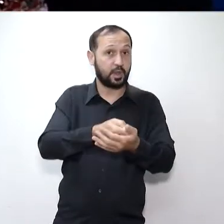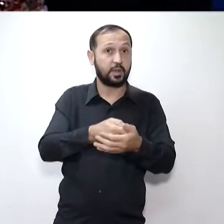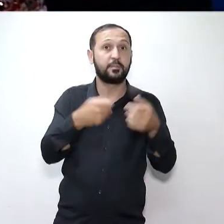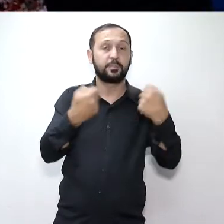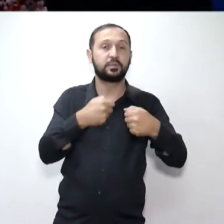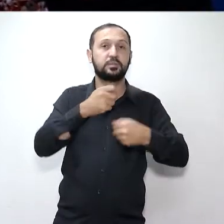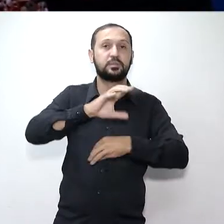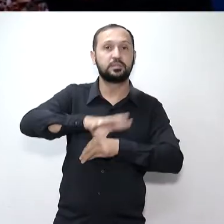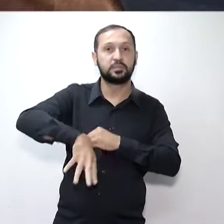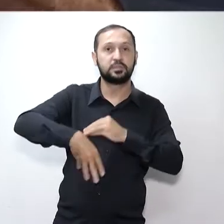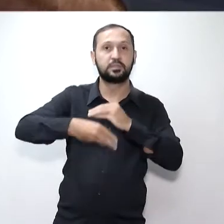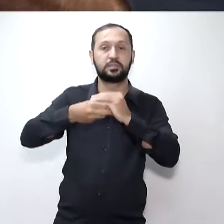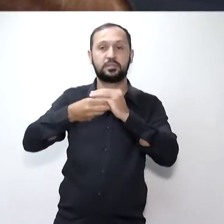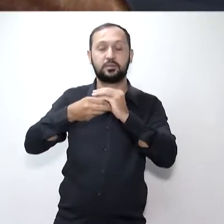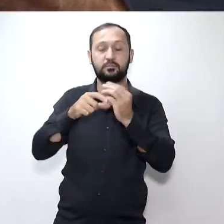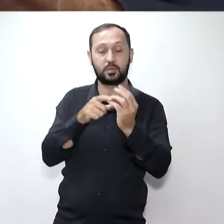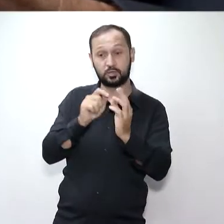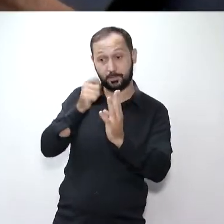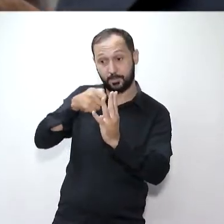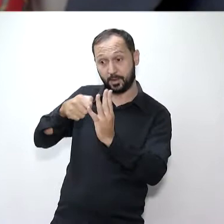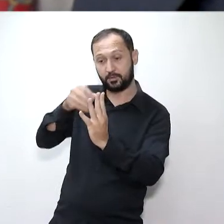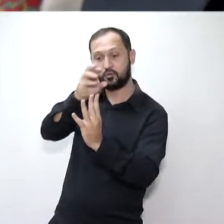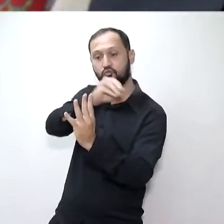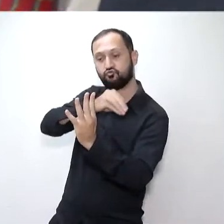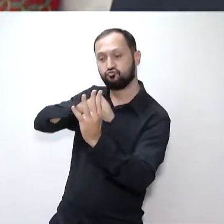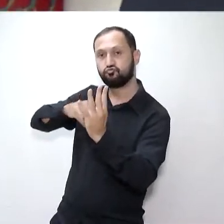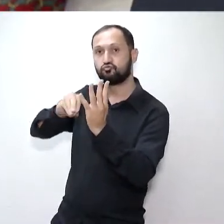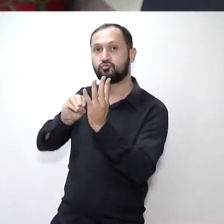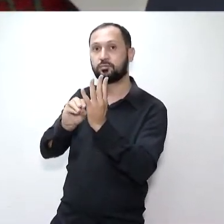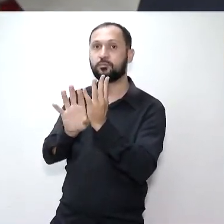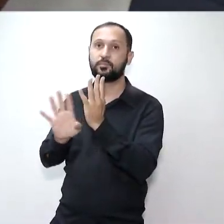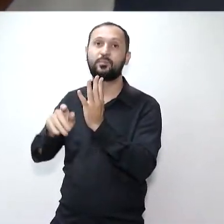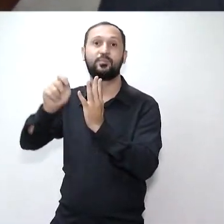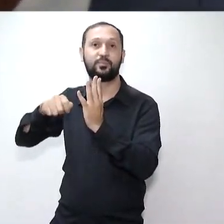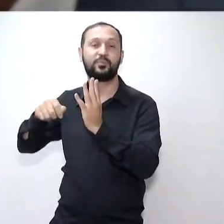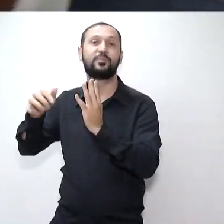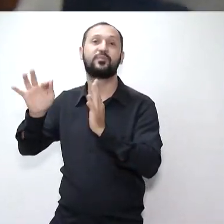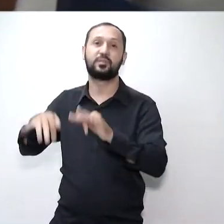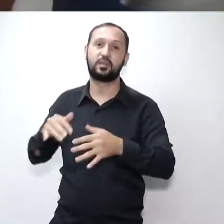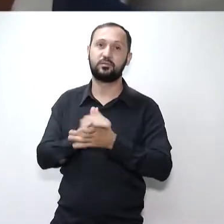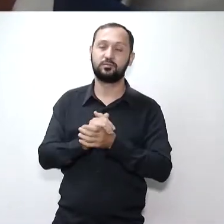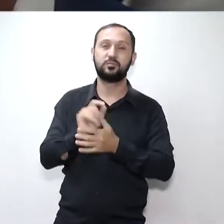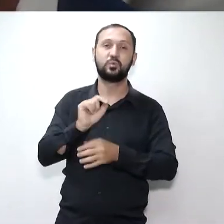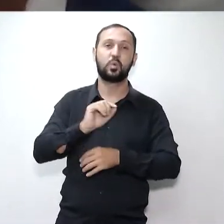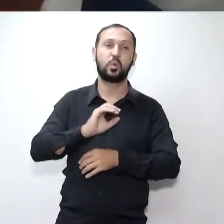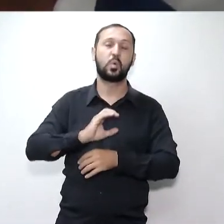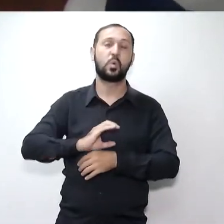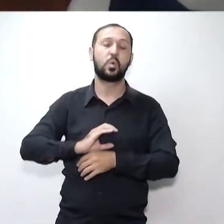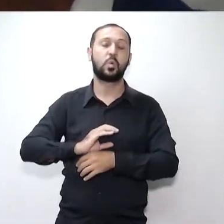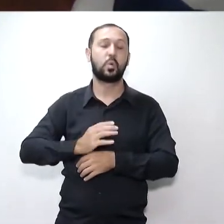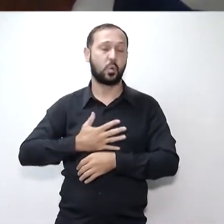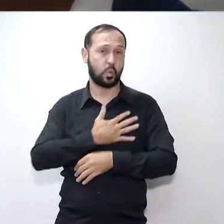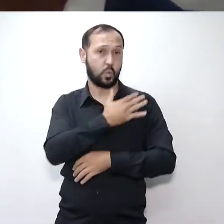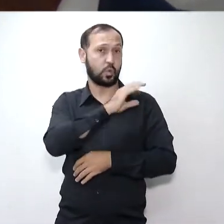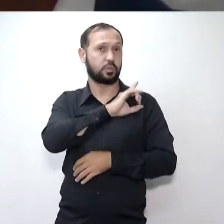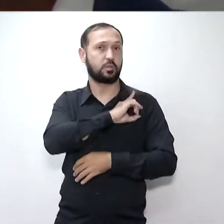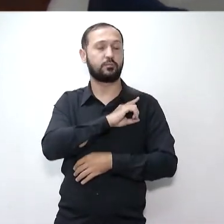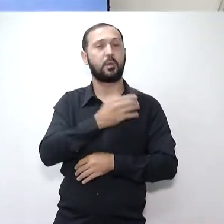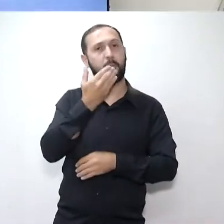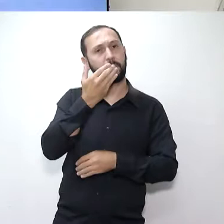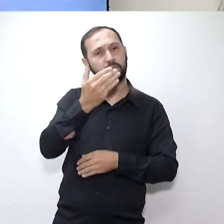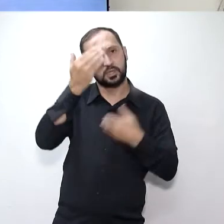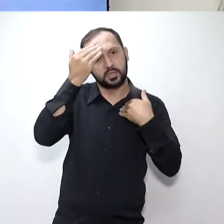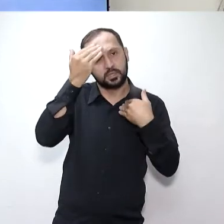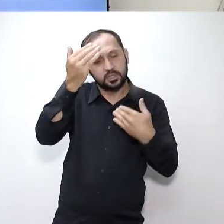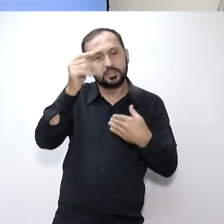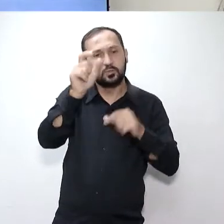ao setor competente. Conforme o projeto, as parcelas que ficarem sem pagamento deverão ser acrescidas ao final do contrato.